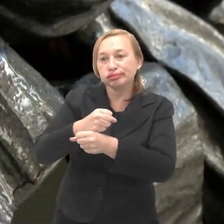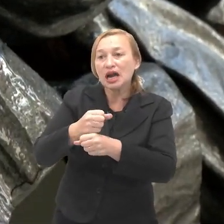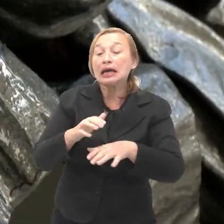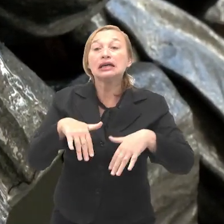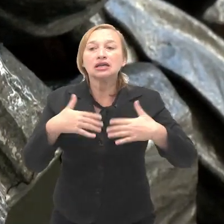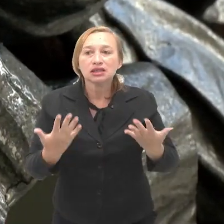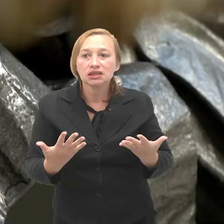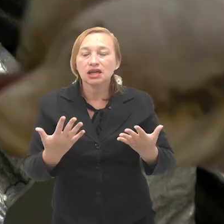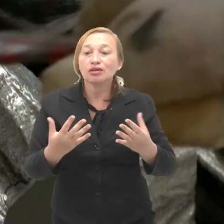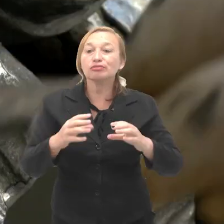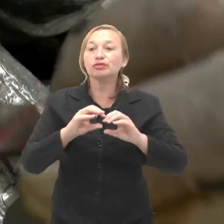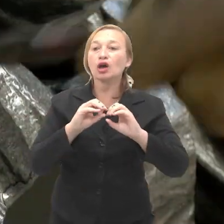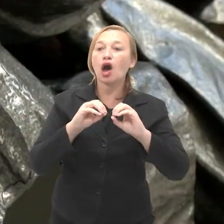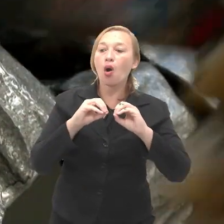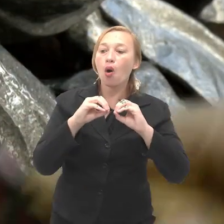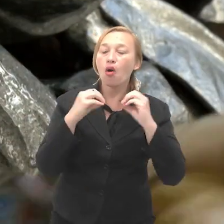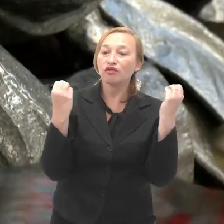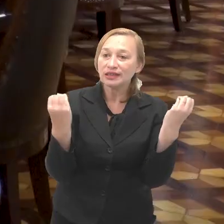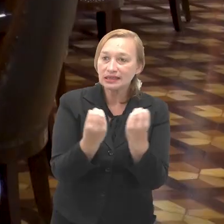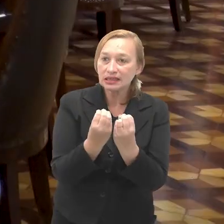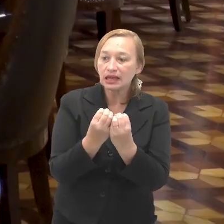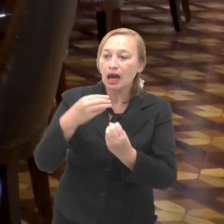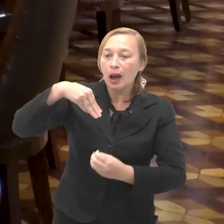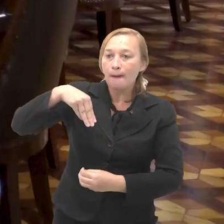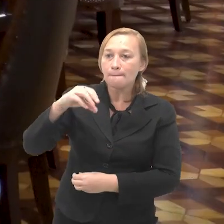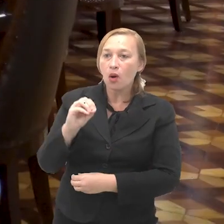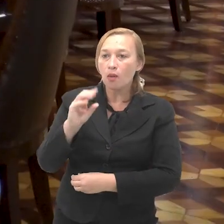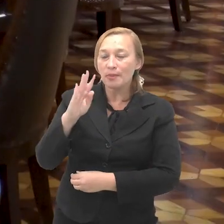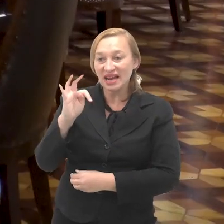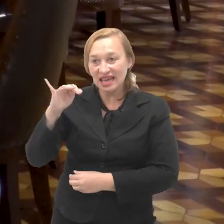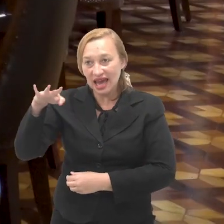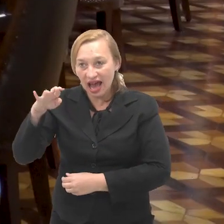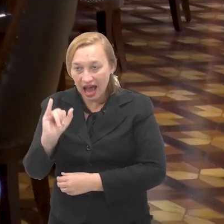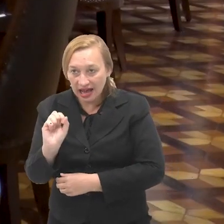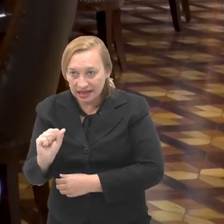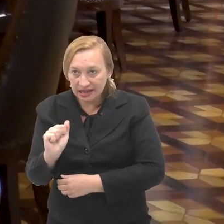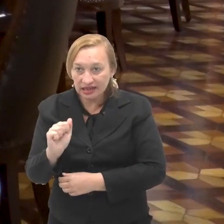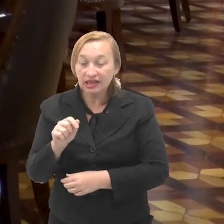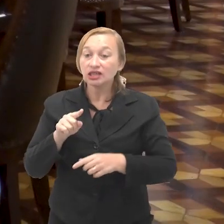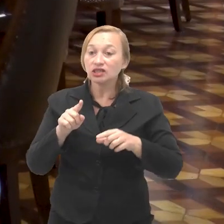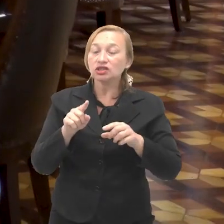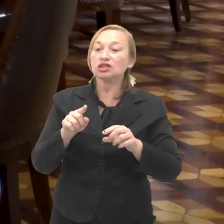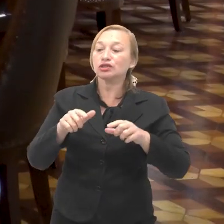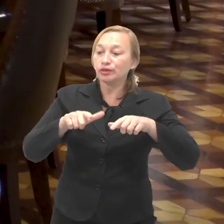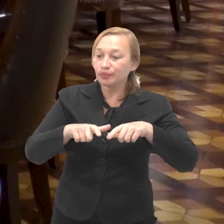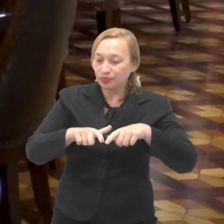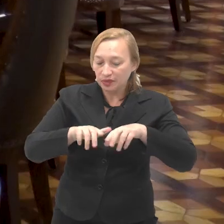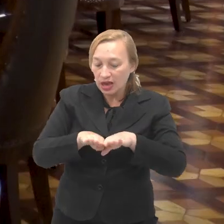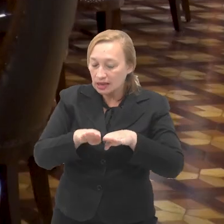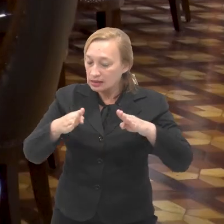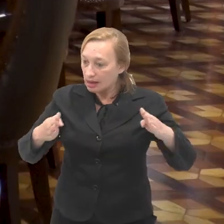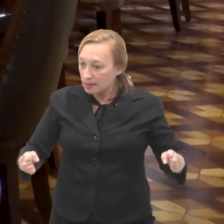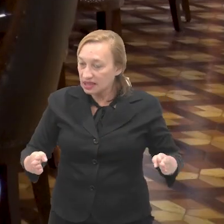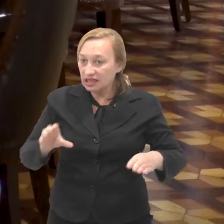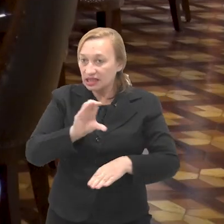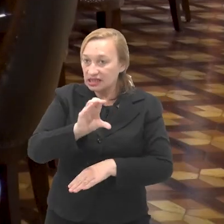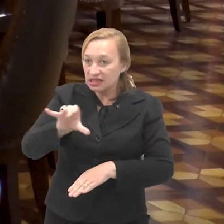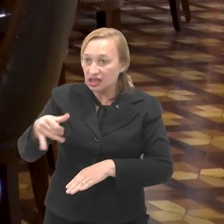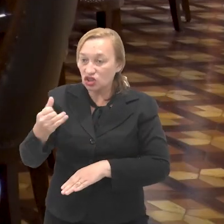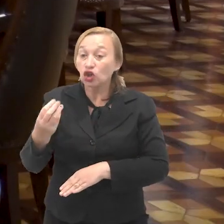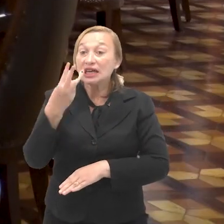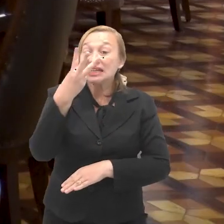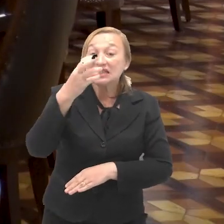da passagem dos anos. Então, na oficina de mobiliário, a gente priorizou esse mobiliário aqui dessa sala,